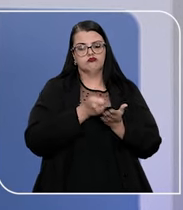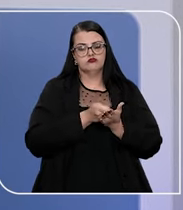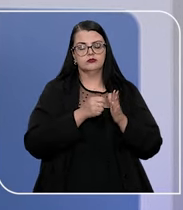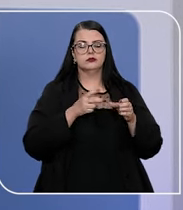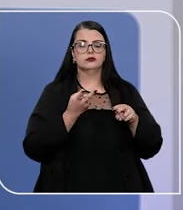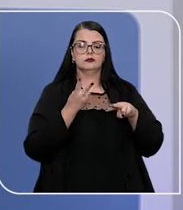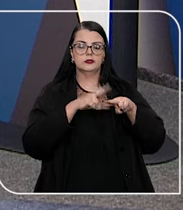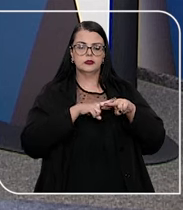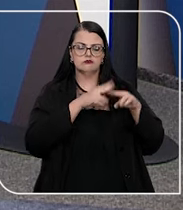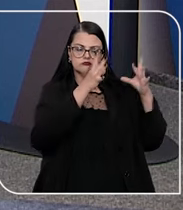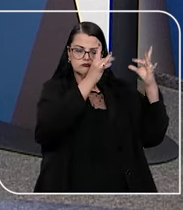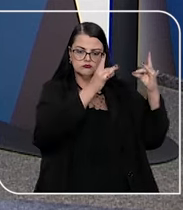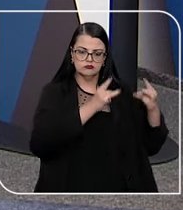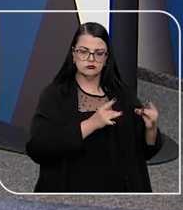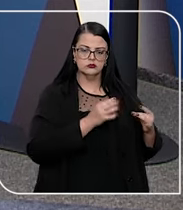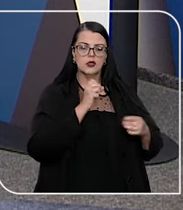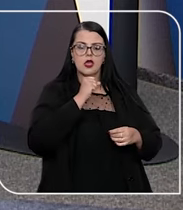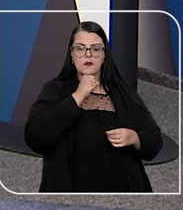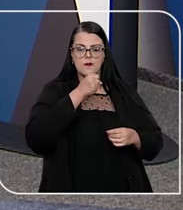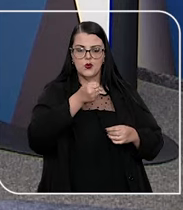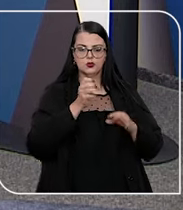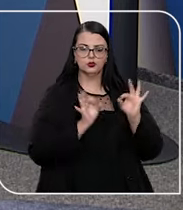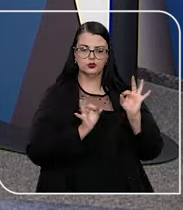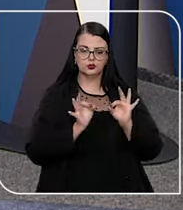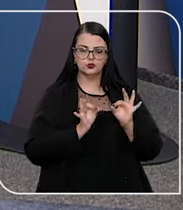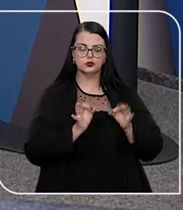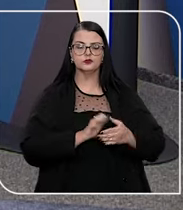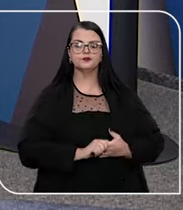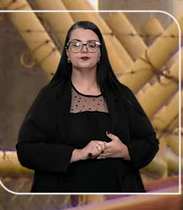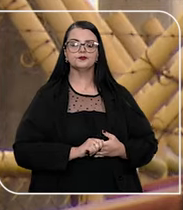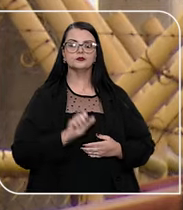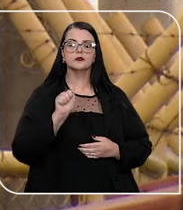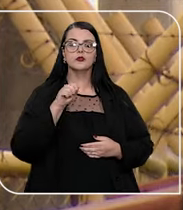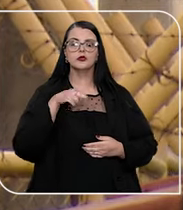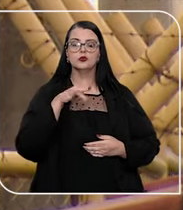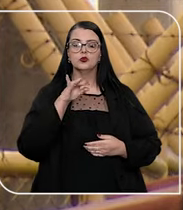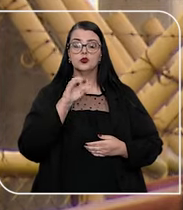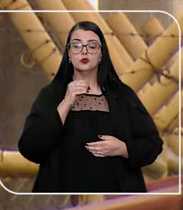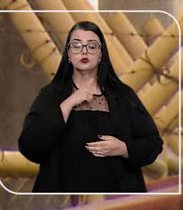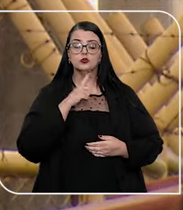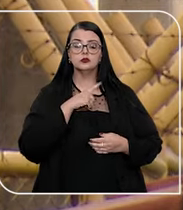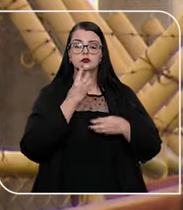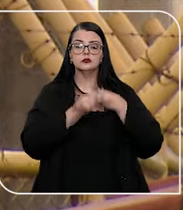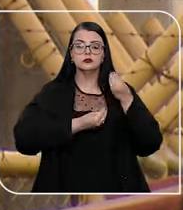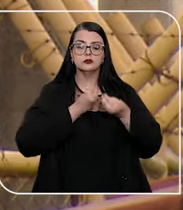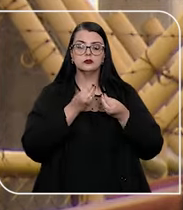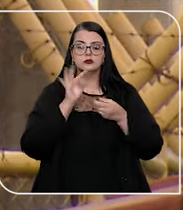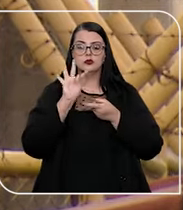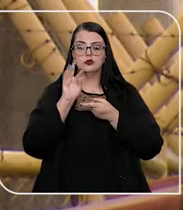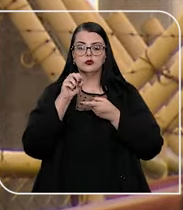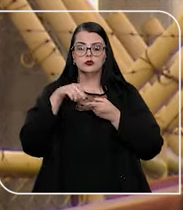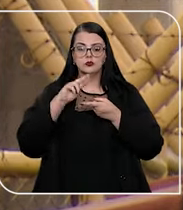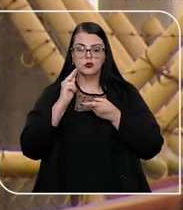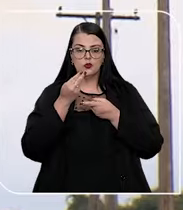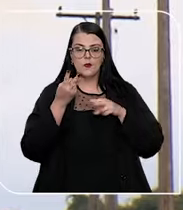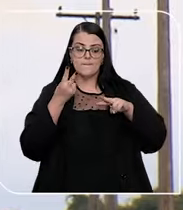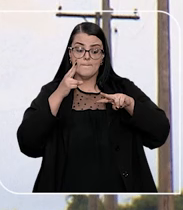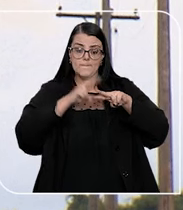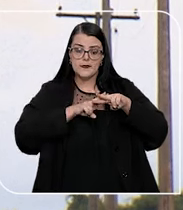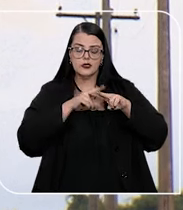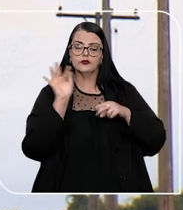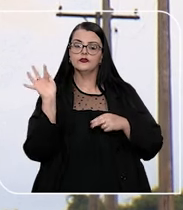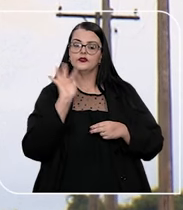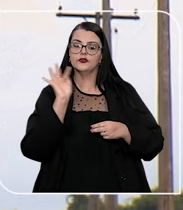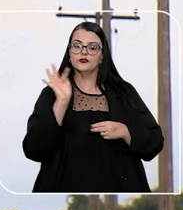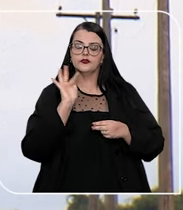que originou a prisão vamos ver os detalhes na reportagem que eu preparei Antônio Joaquim da Mota conhecido como Tonho foi